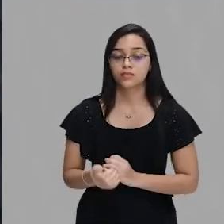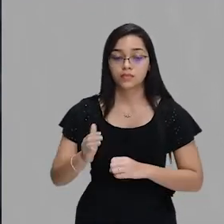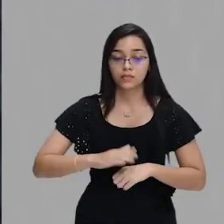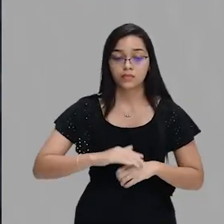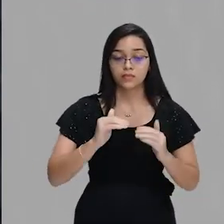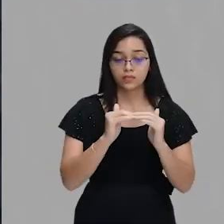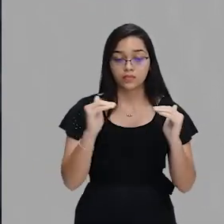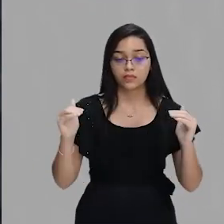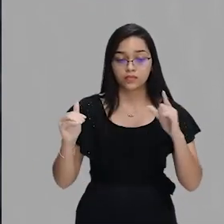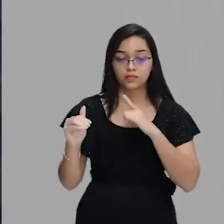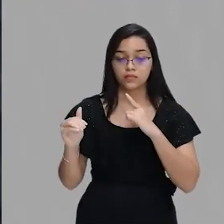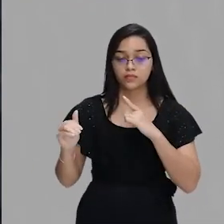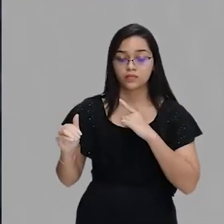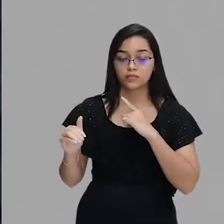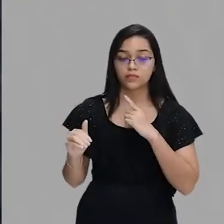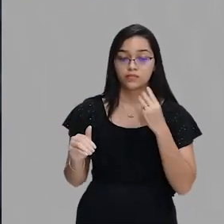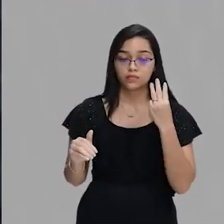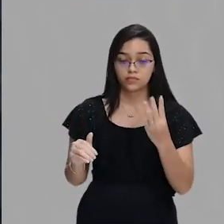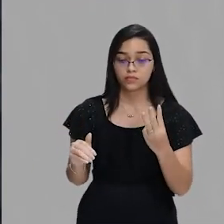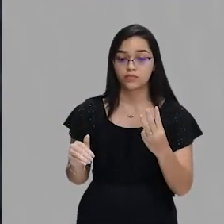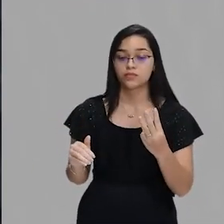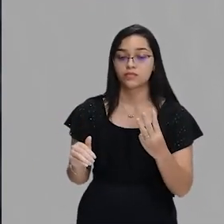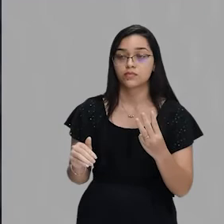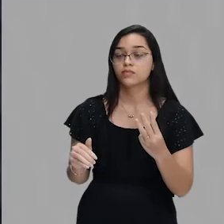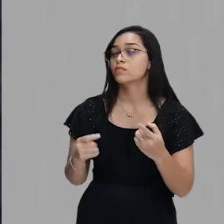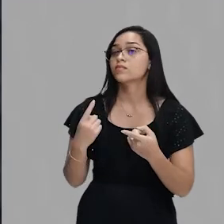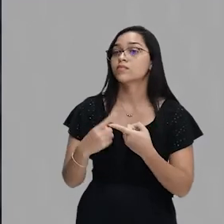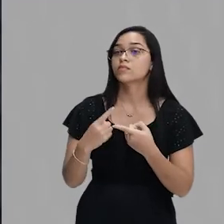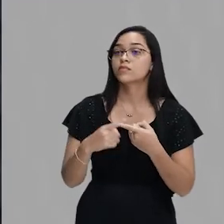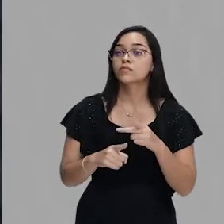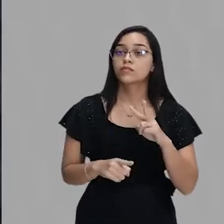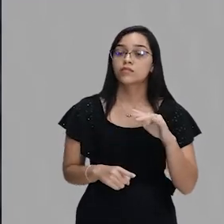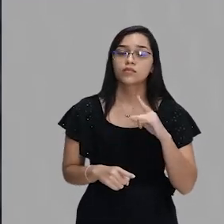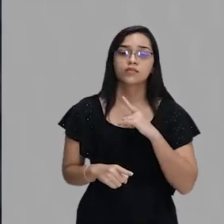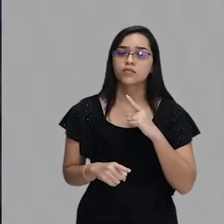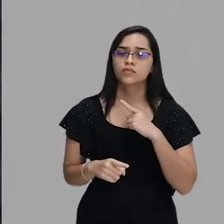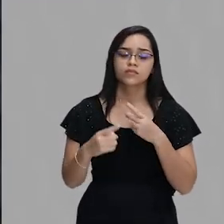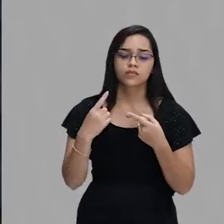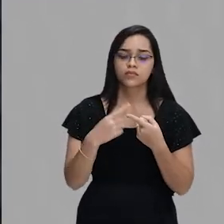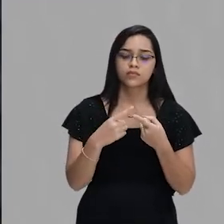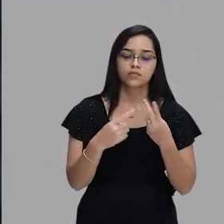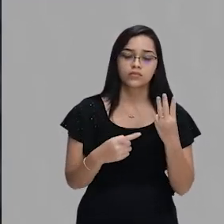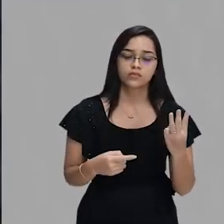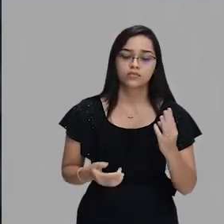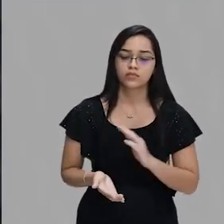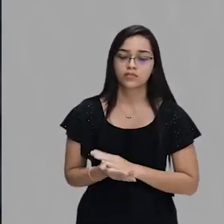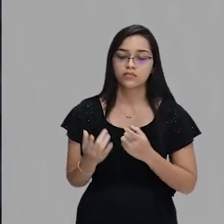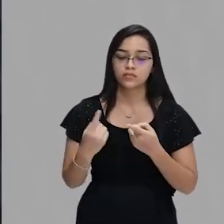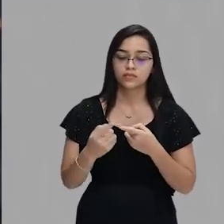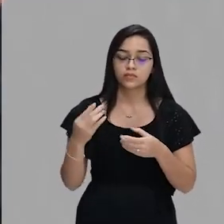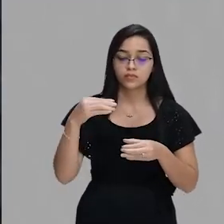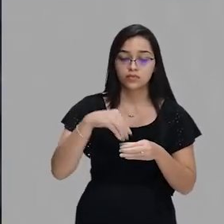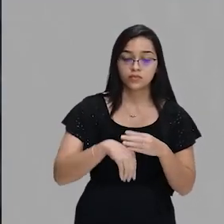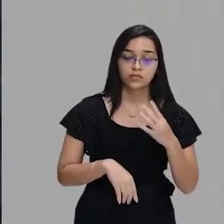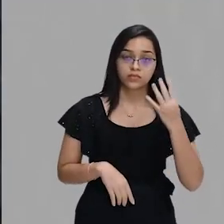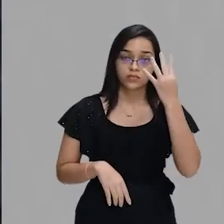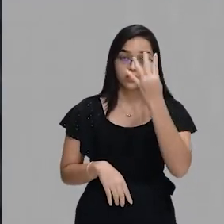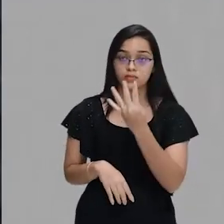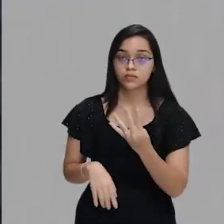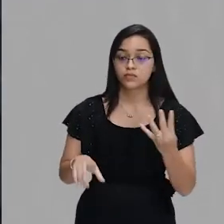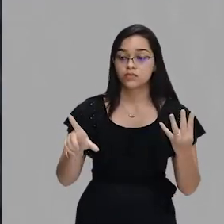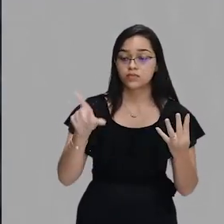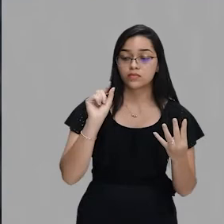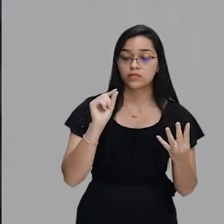mais regular vai ser o atleta 3. Por que vai ser o atleta 3? Porque ele vai ter, dentre os 4 que eu